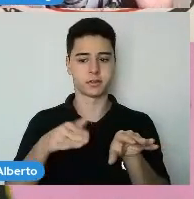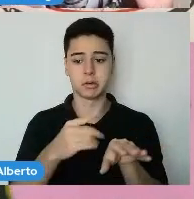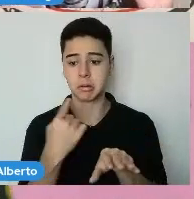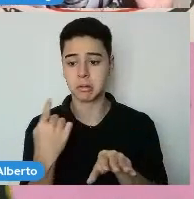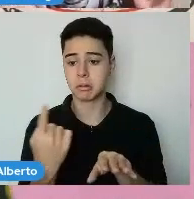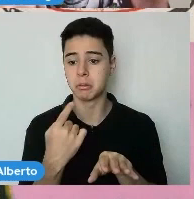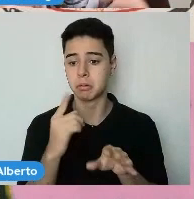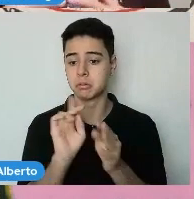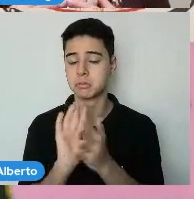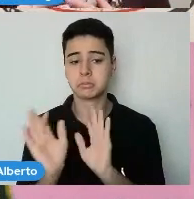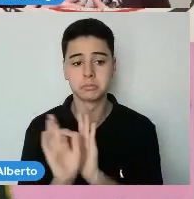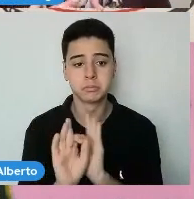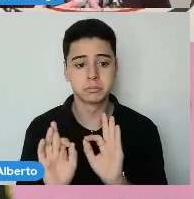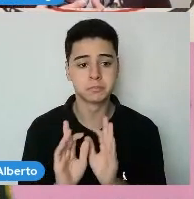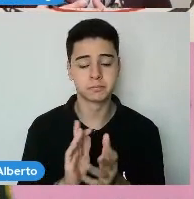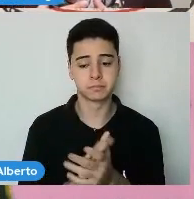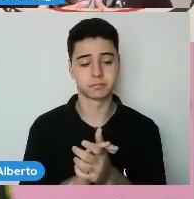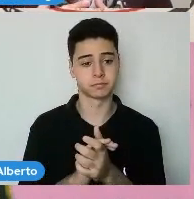somos